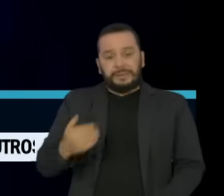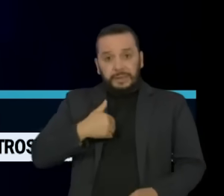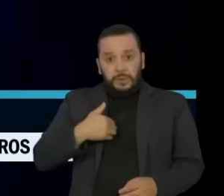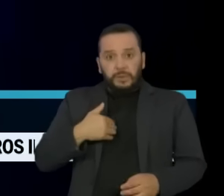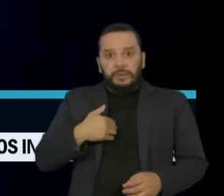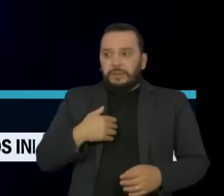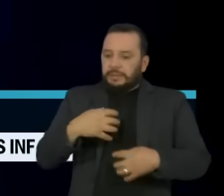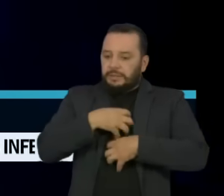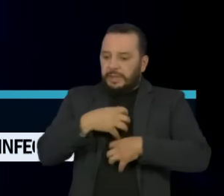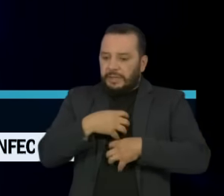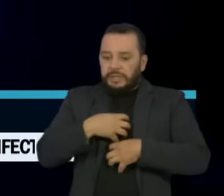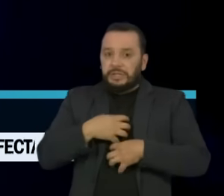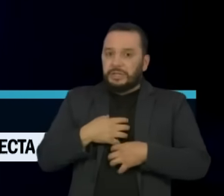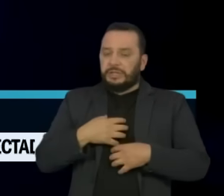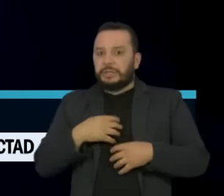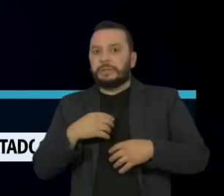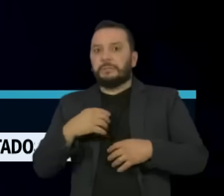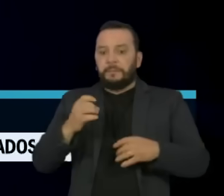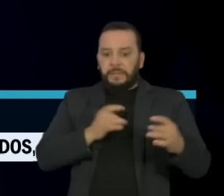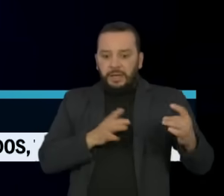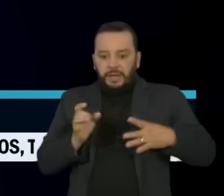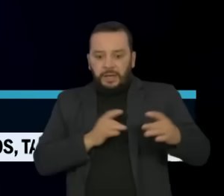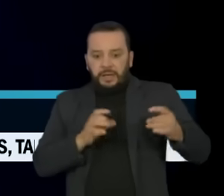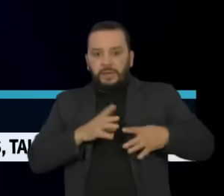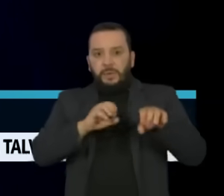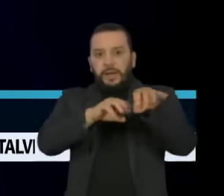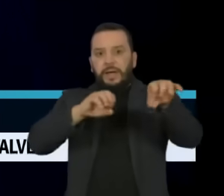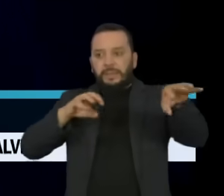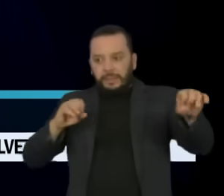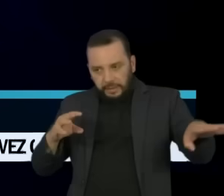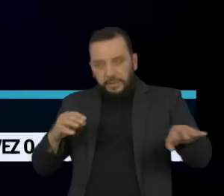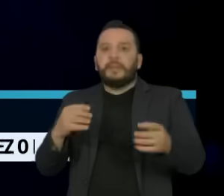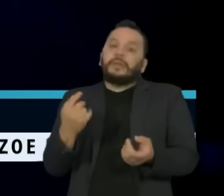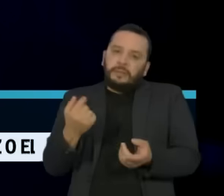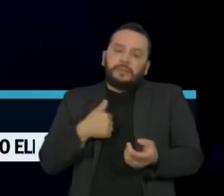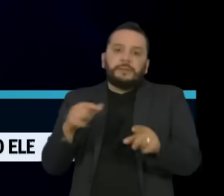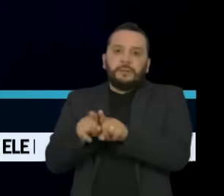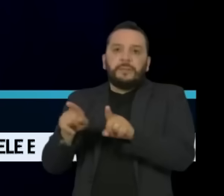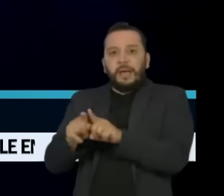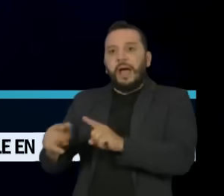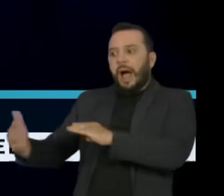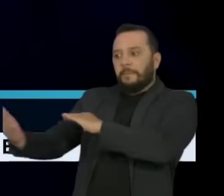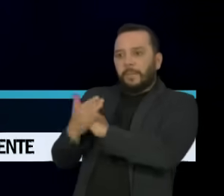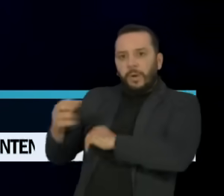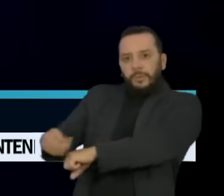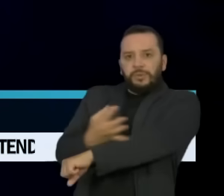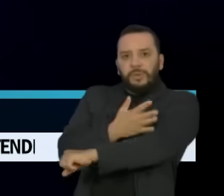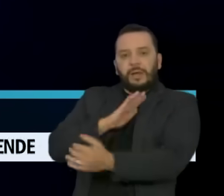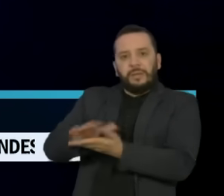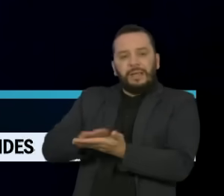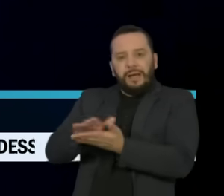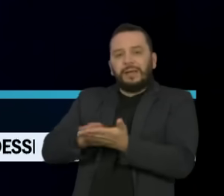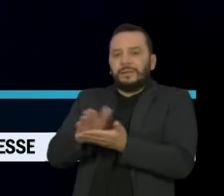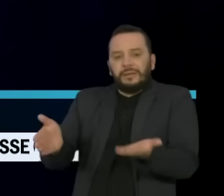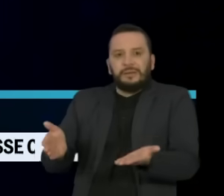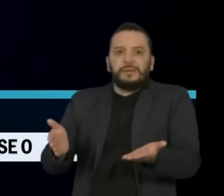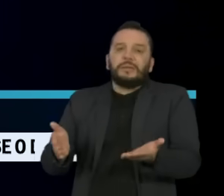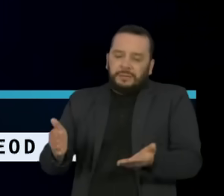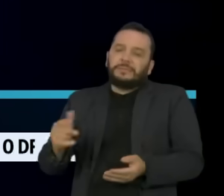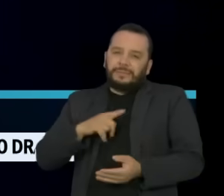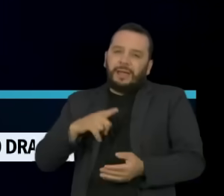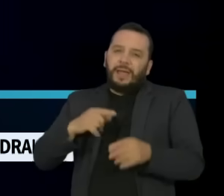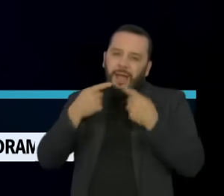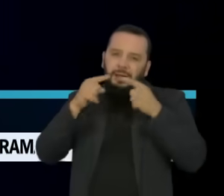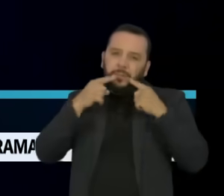A falta de treinamento e até de apoio emocional para lidar com as consequências da pandemia são as principais reclamações. É o que aponta uma